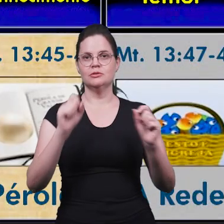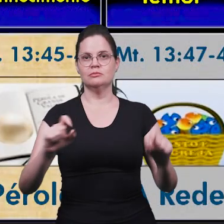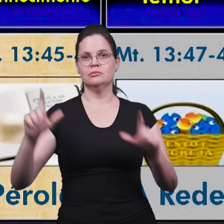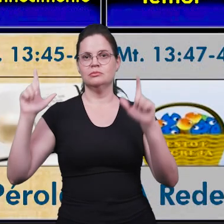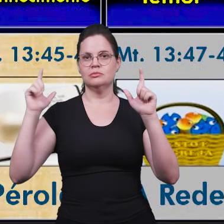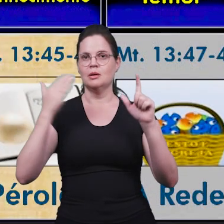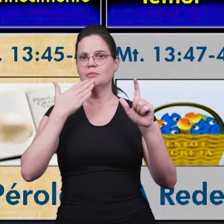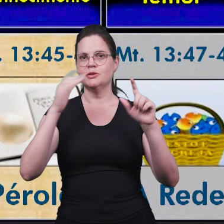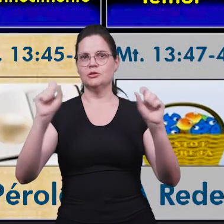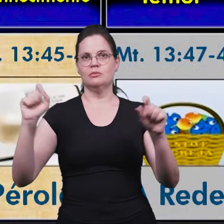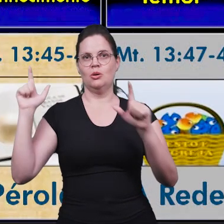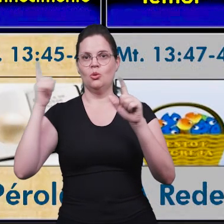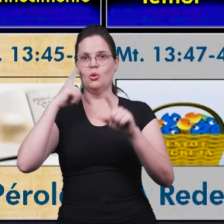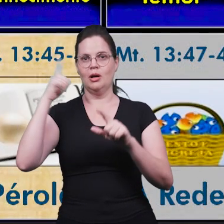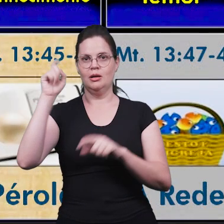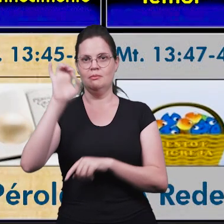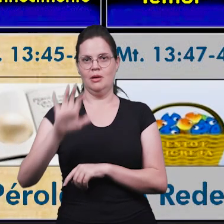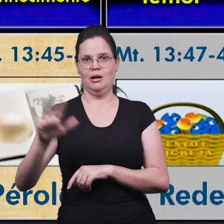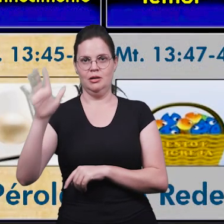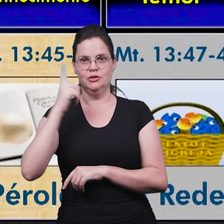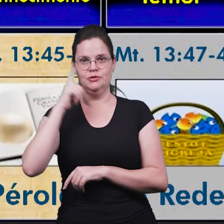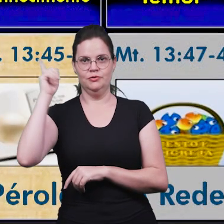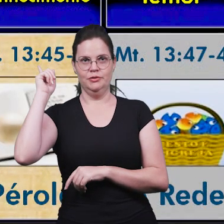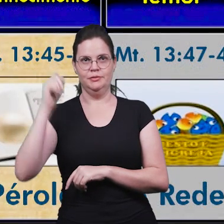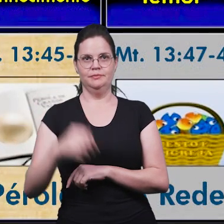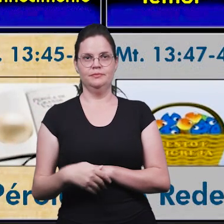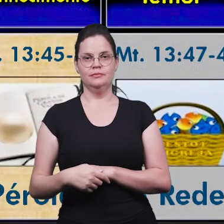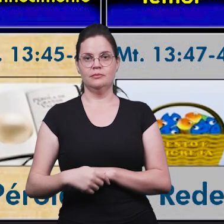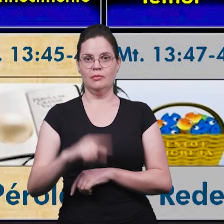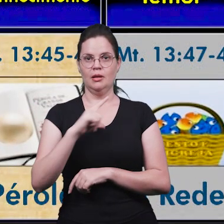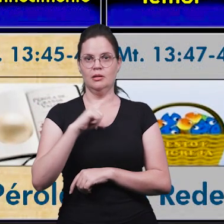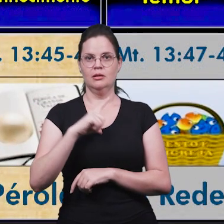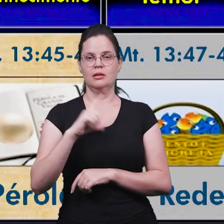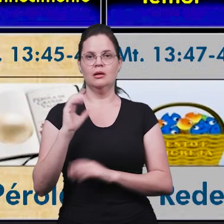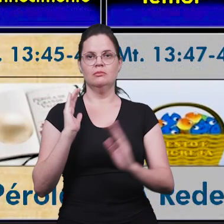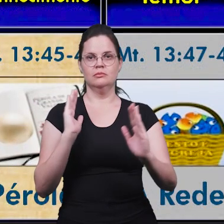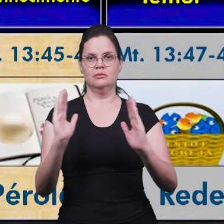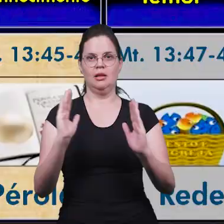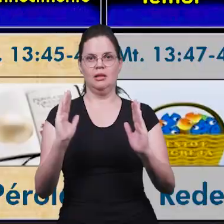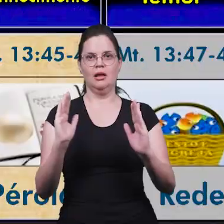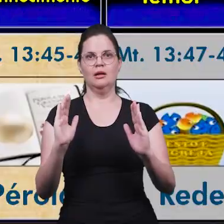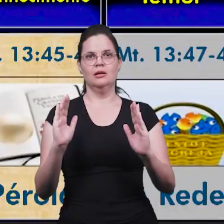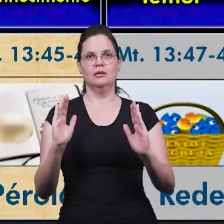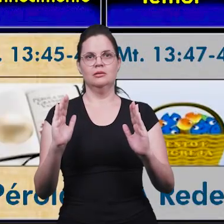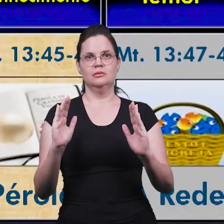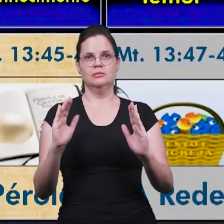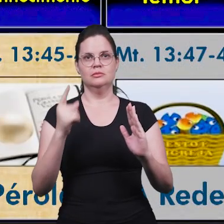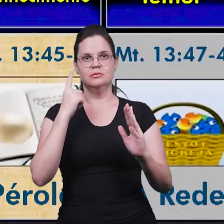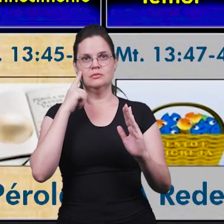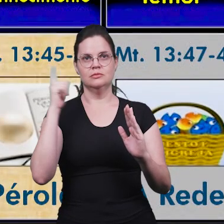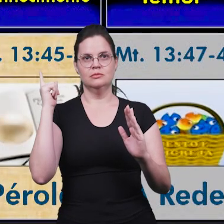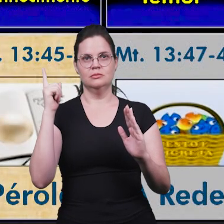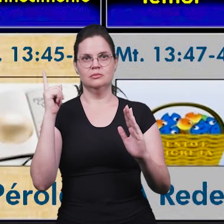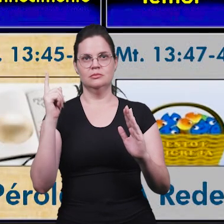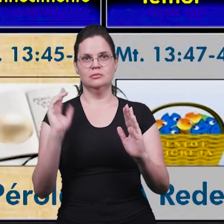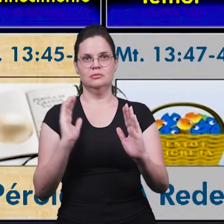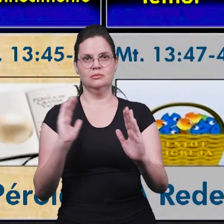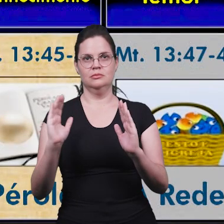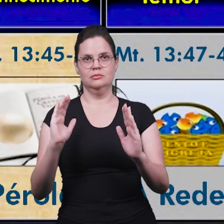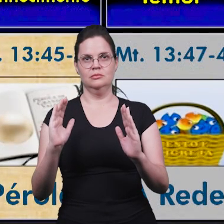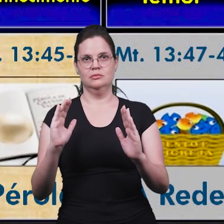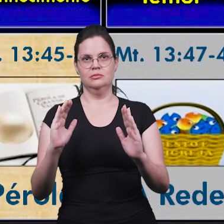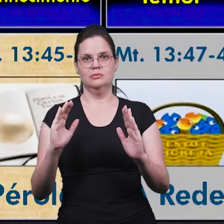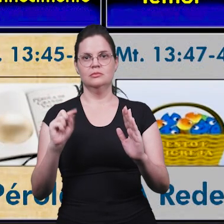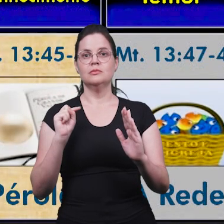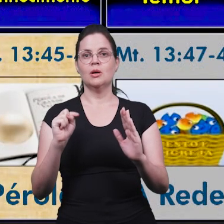agora a figura, porque aqui nós temos uma Idade Média diferente da idade, aqui é uma Idade Média